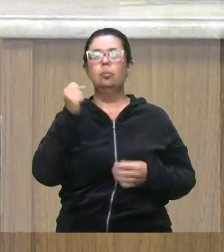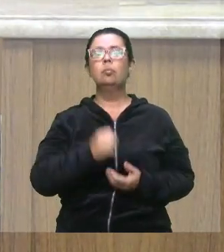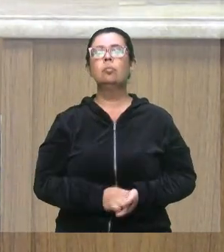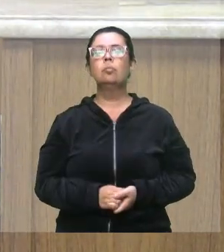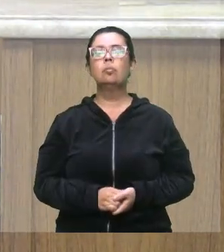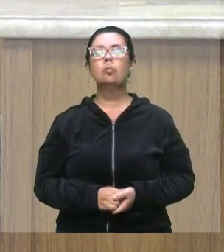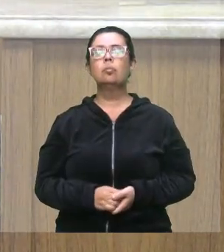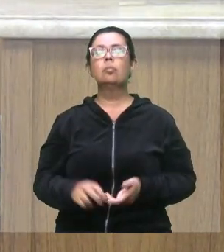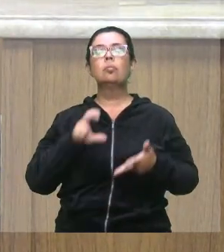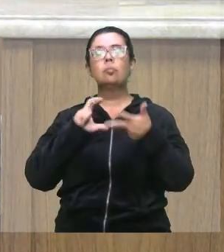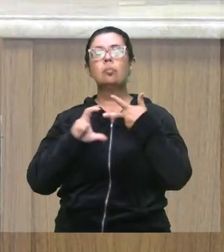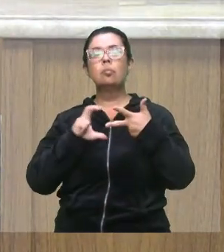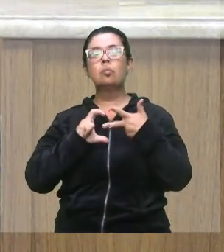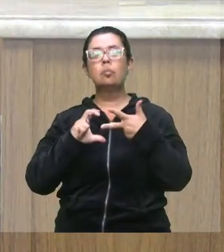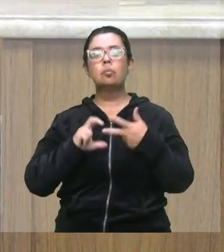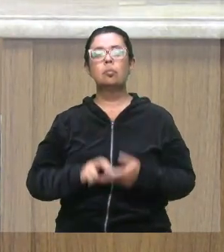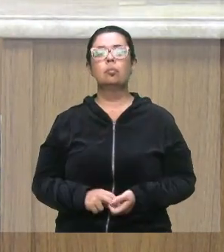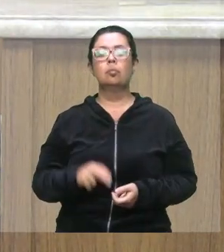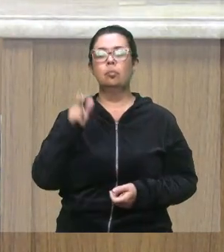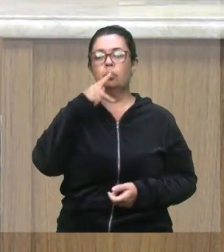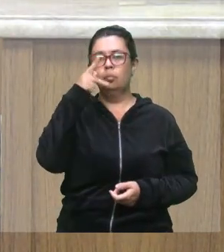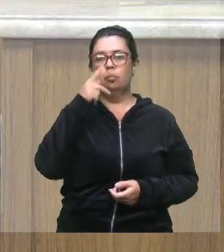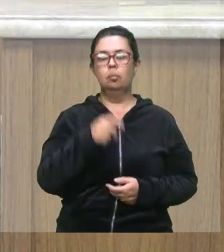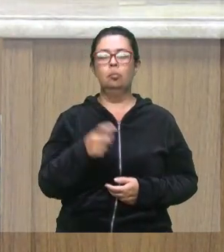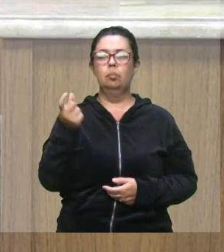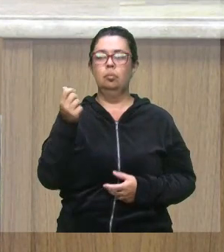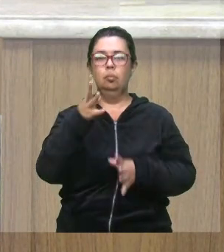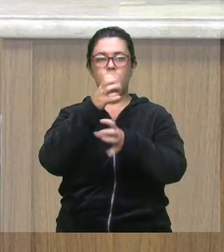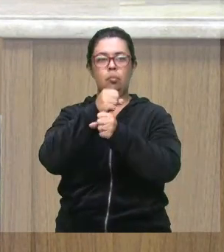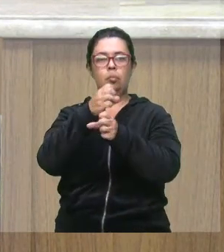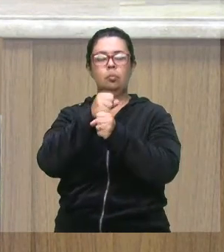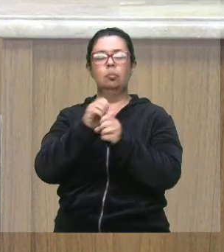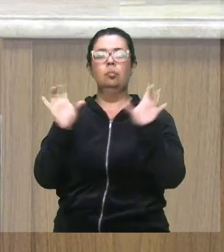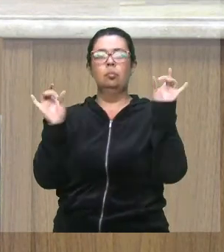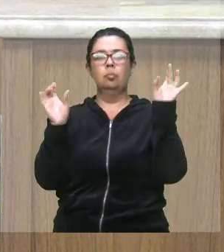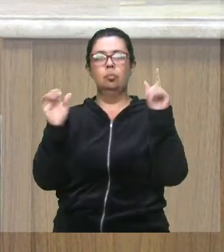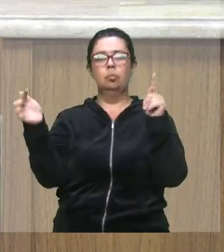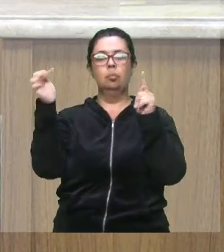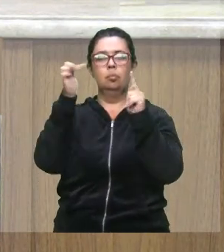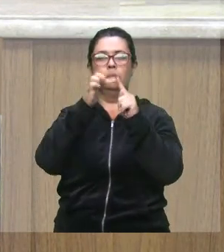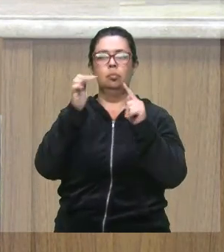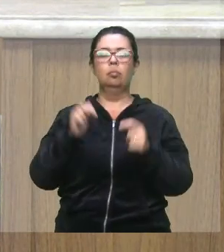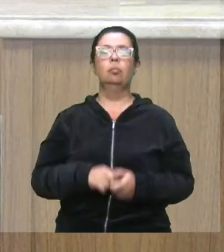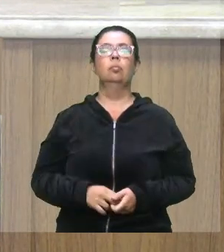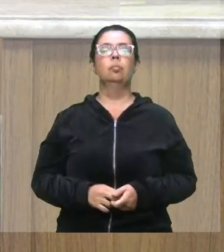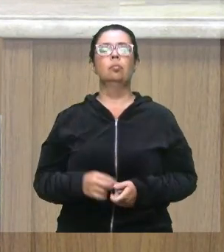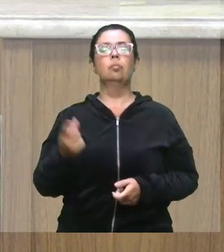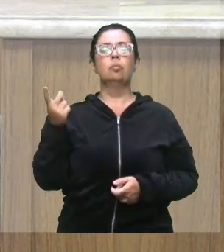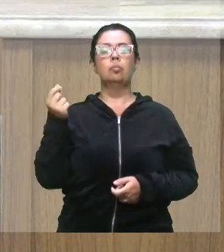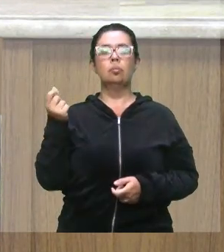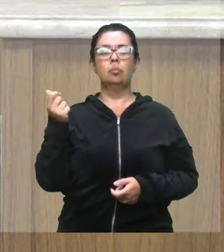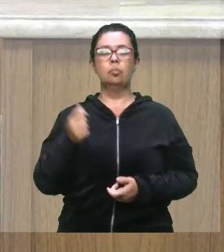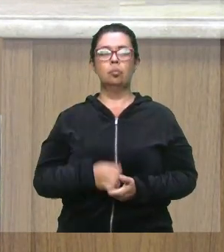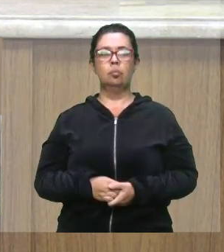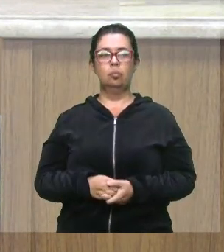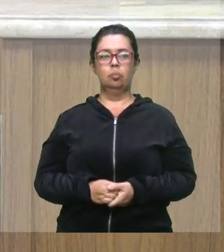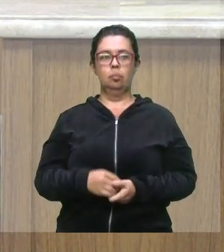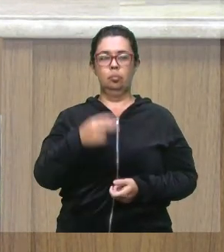9.348/2024 do Poder Executivo, que dispõe sobre a abertura de crédito adicional especial para os fins que especifica, no valor